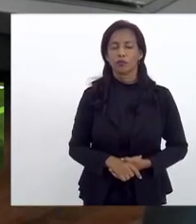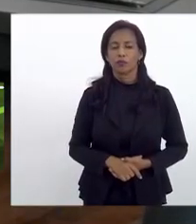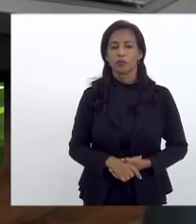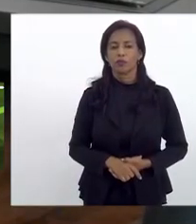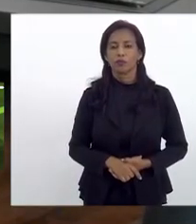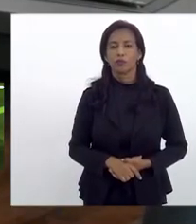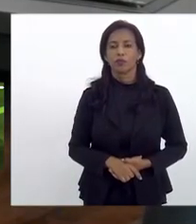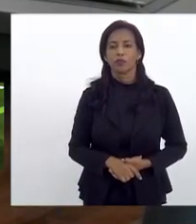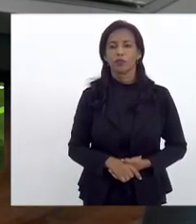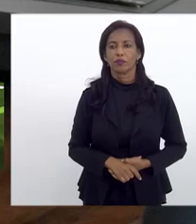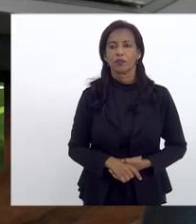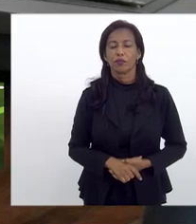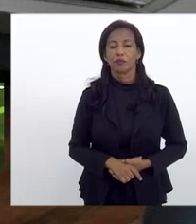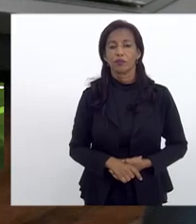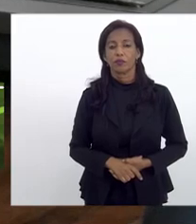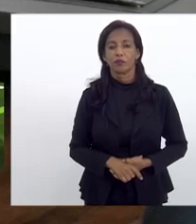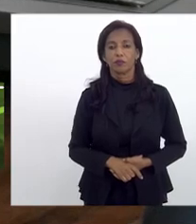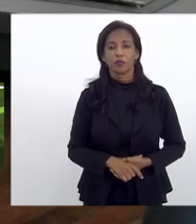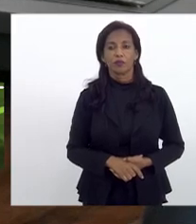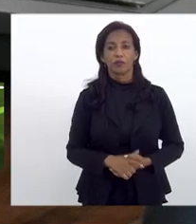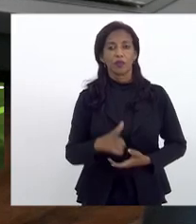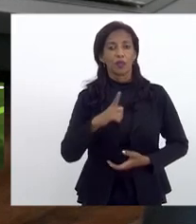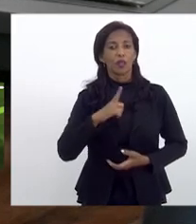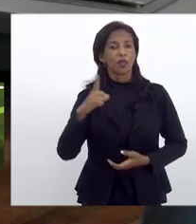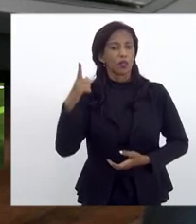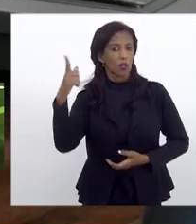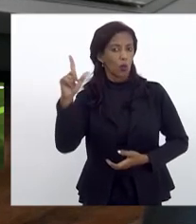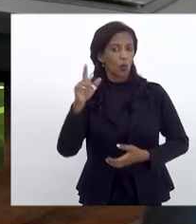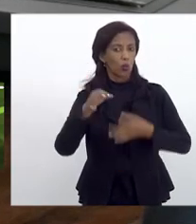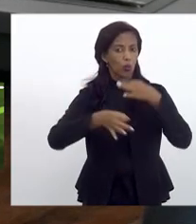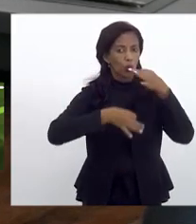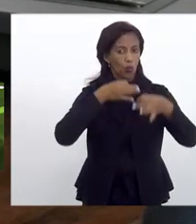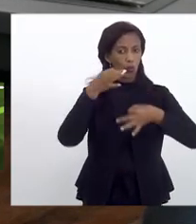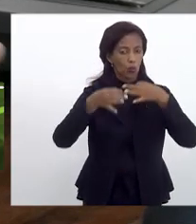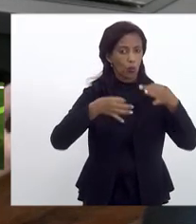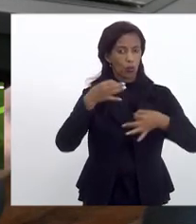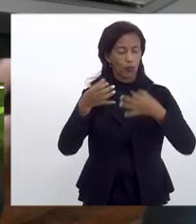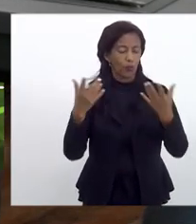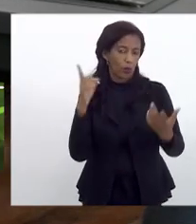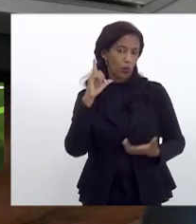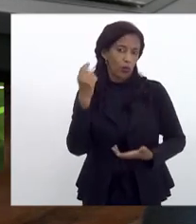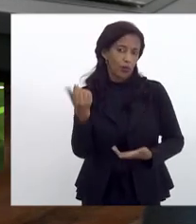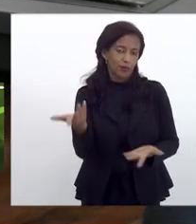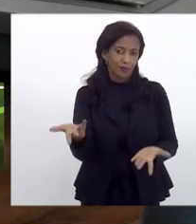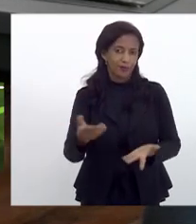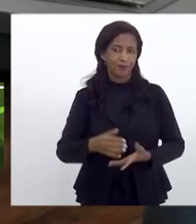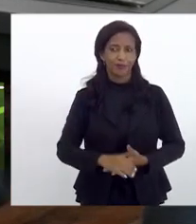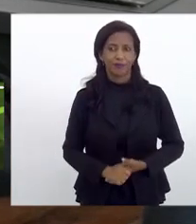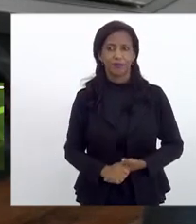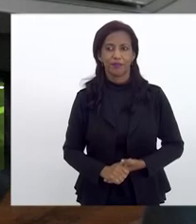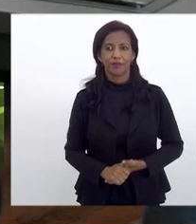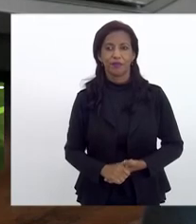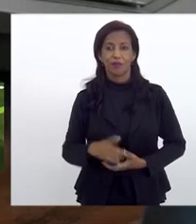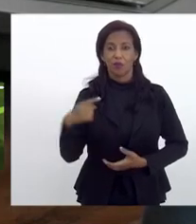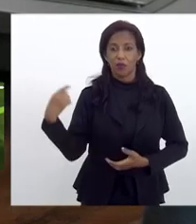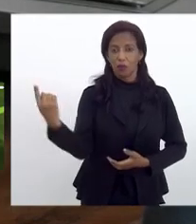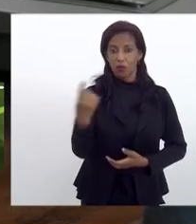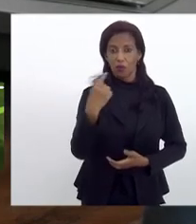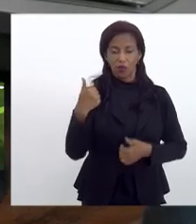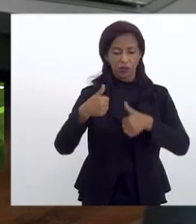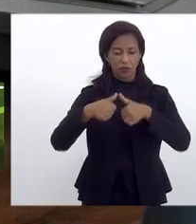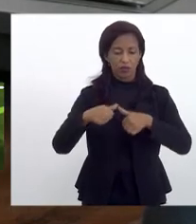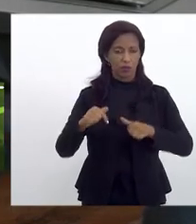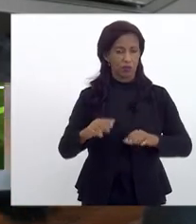Dois pontos Acho que tem Outras divergências Além da questão Do marco Lógico Nós estamos Todos aqui